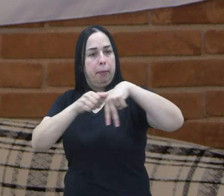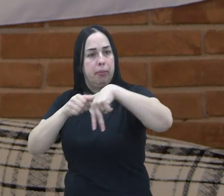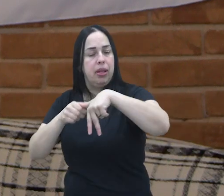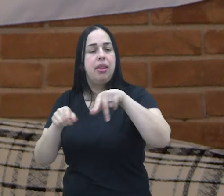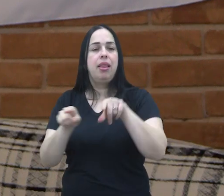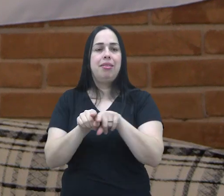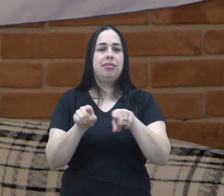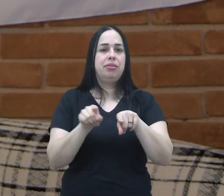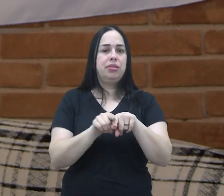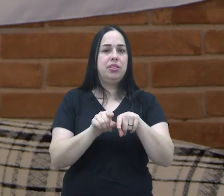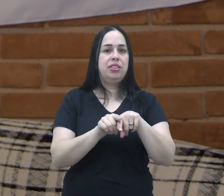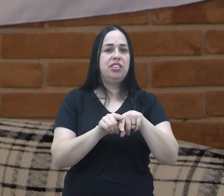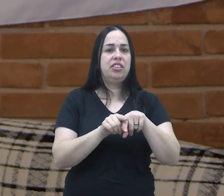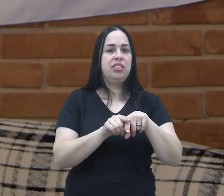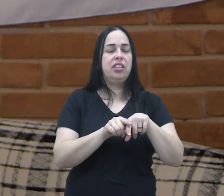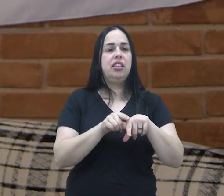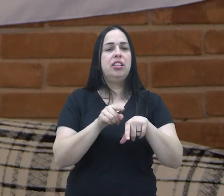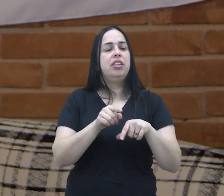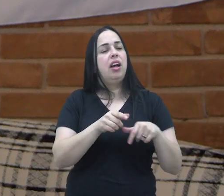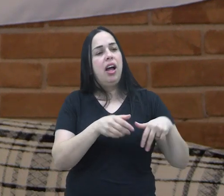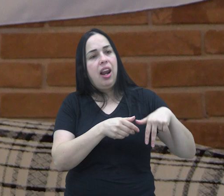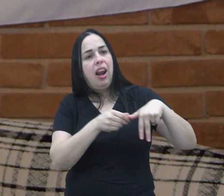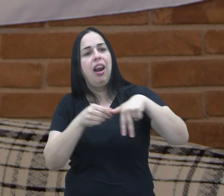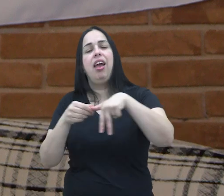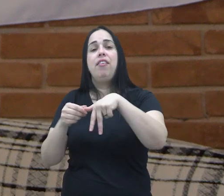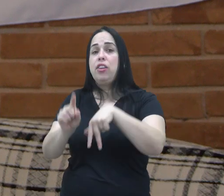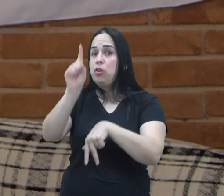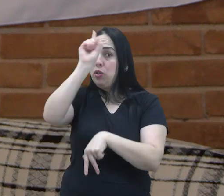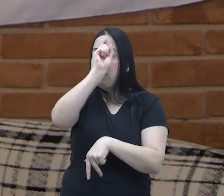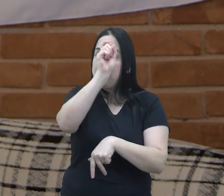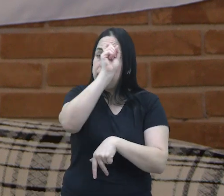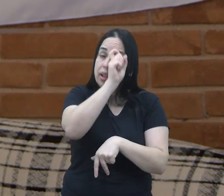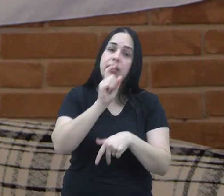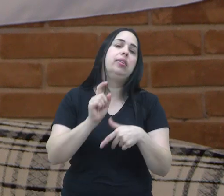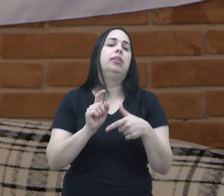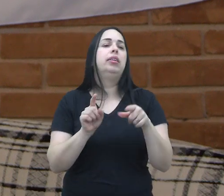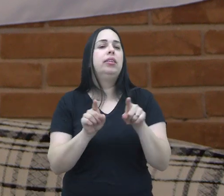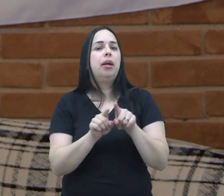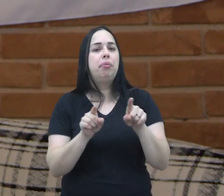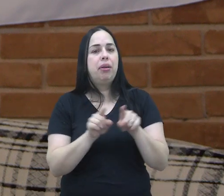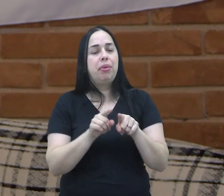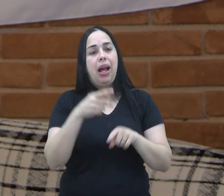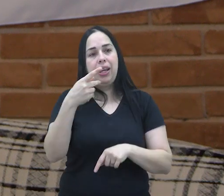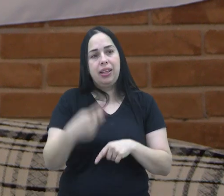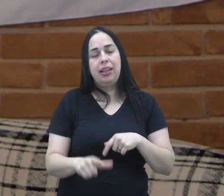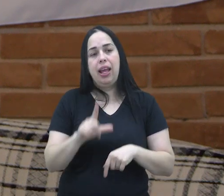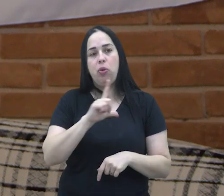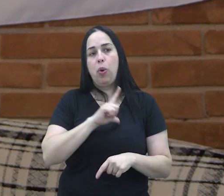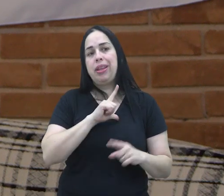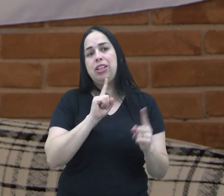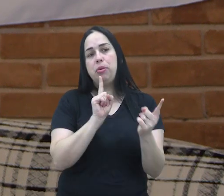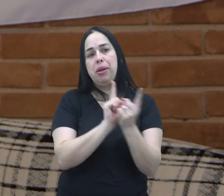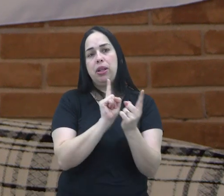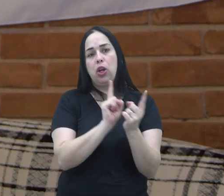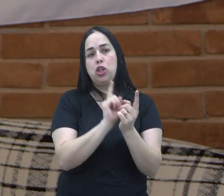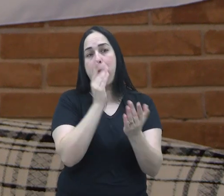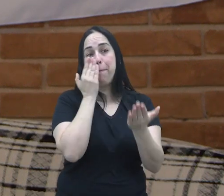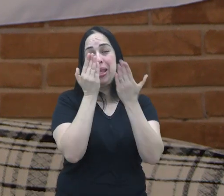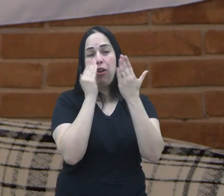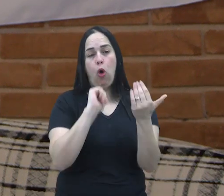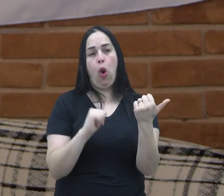defensoria, também o encaminhamento para a rede de serviços, E também temos aqui na casa